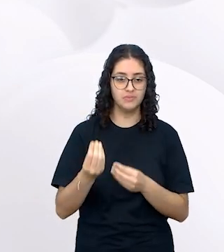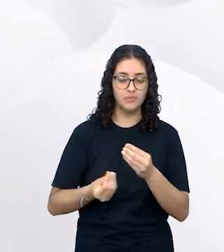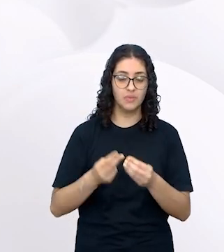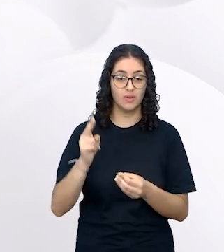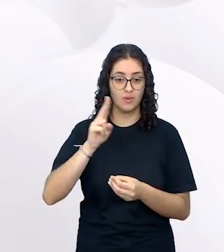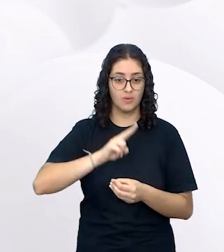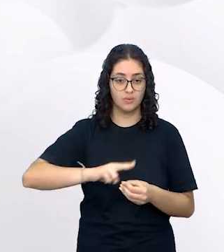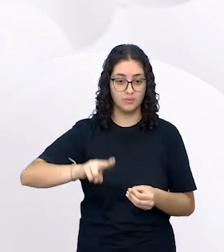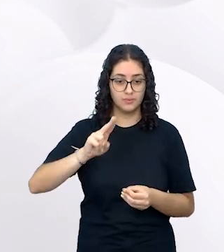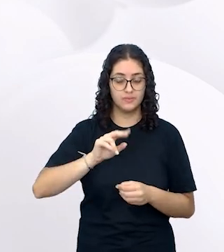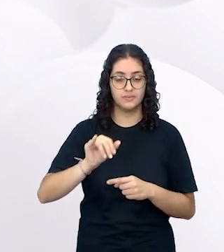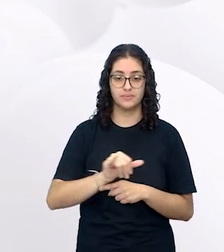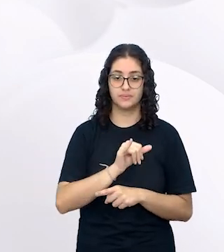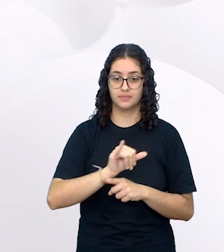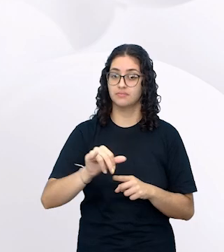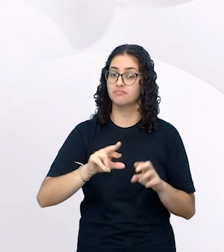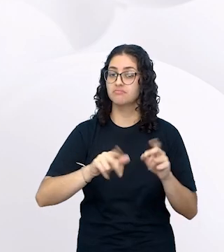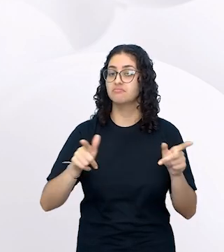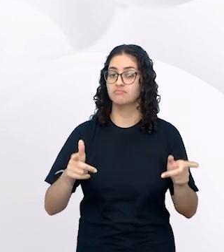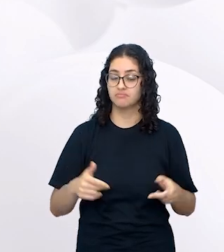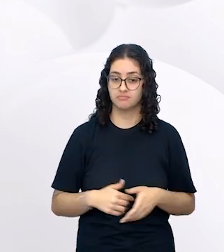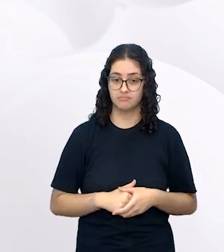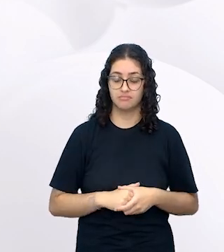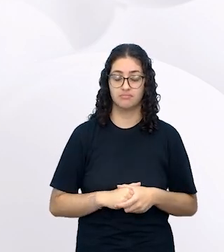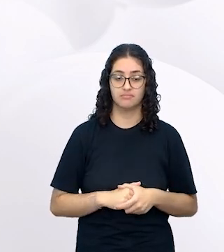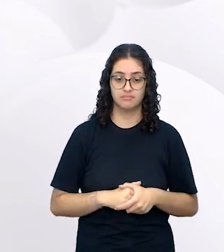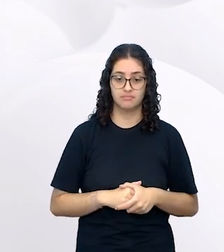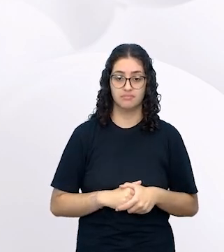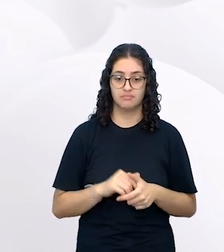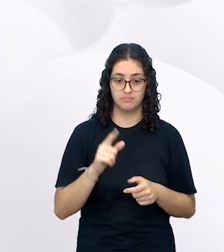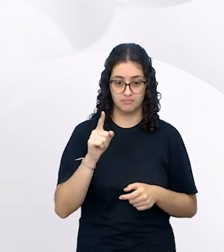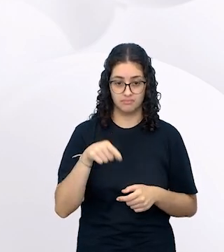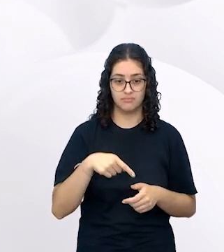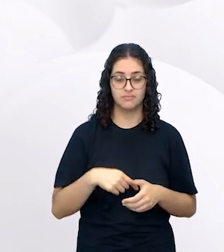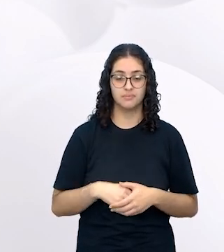essas estratégias diferentes, né? É isso mesmo.